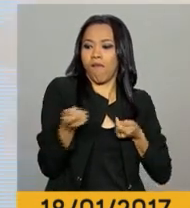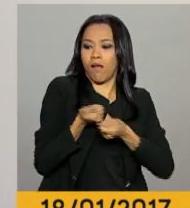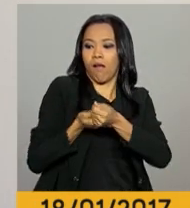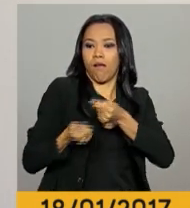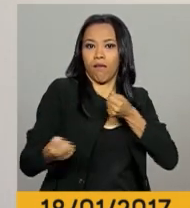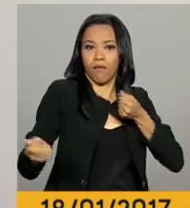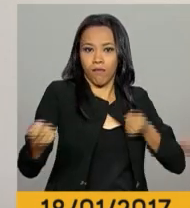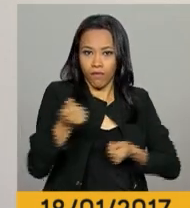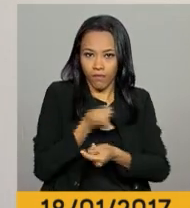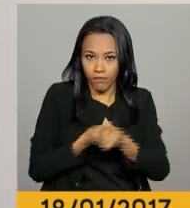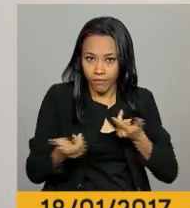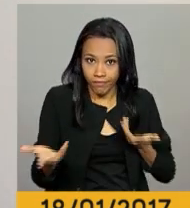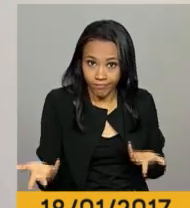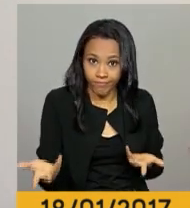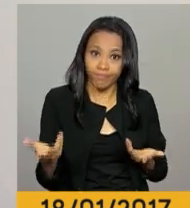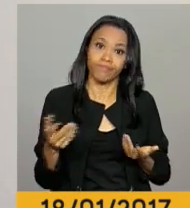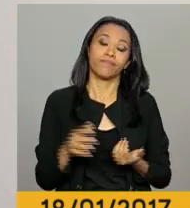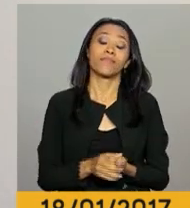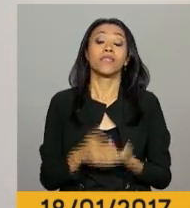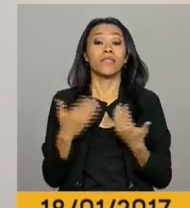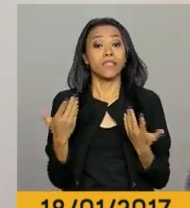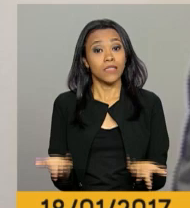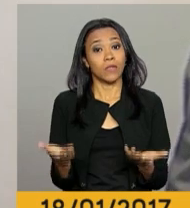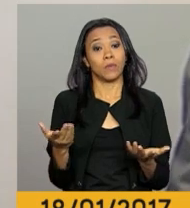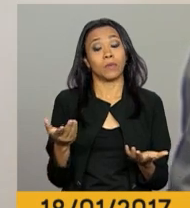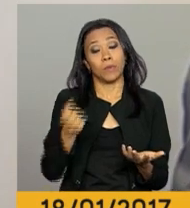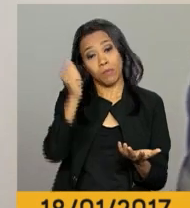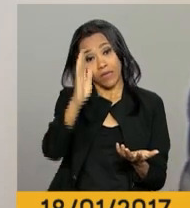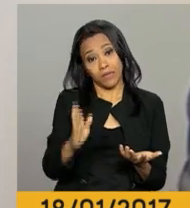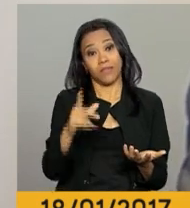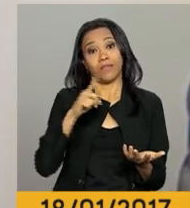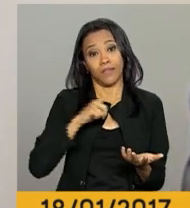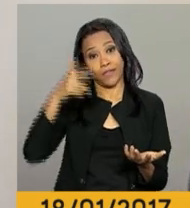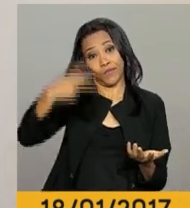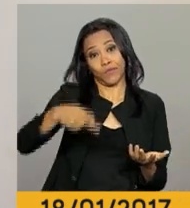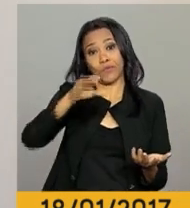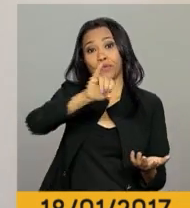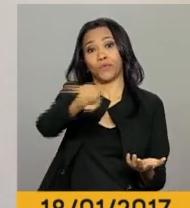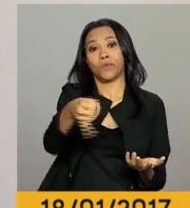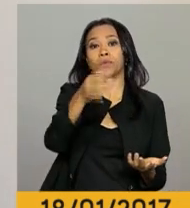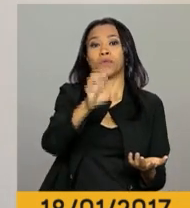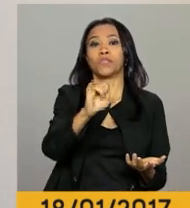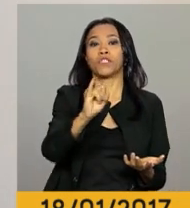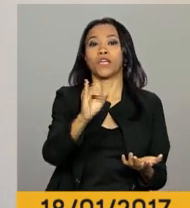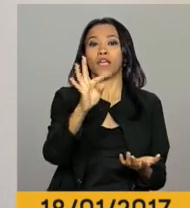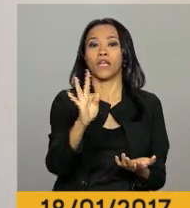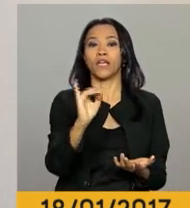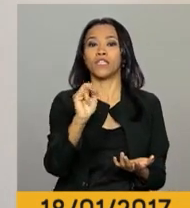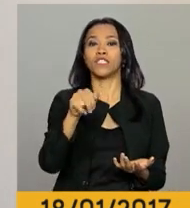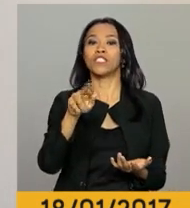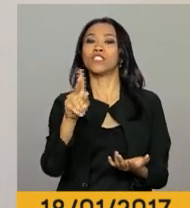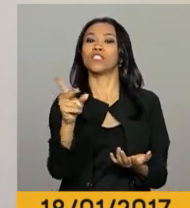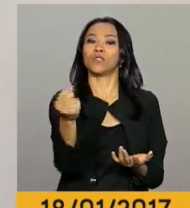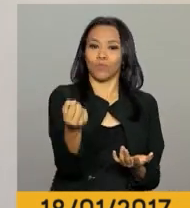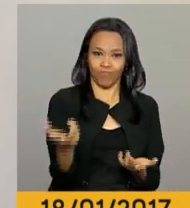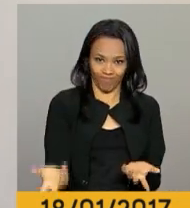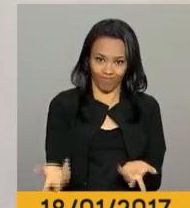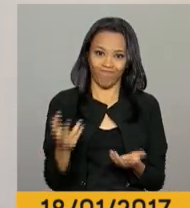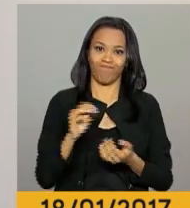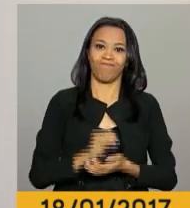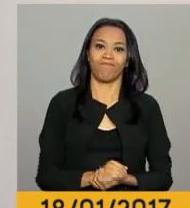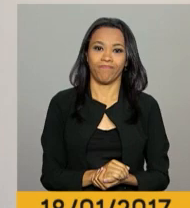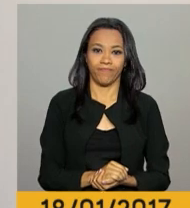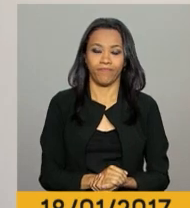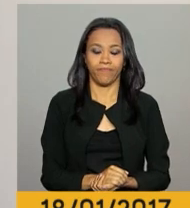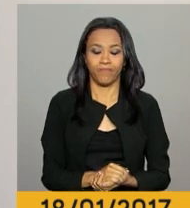até quando não tínhamos divor disse os brasileiros daram um jeitinho criaram o esquit que é uma separação de corpos e não uma separação do